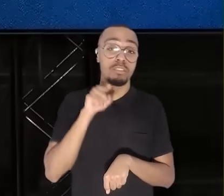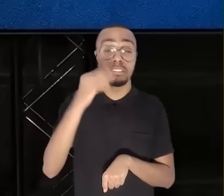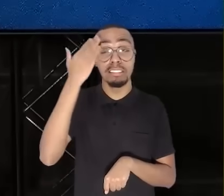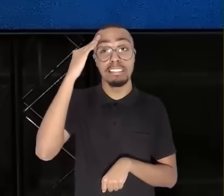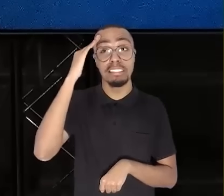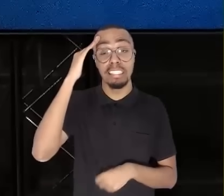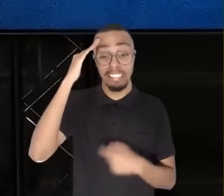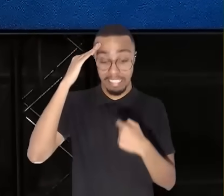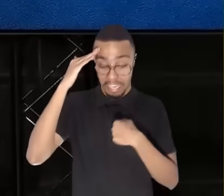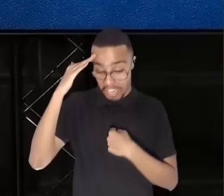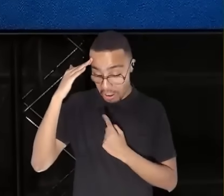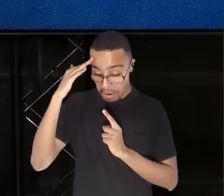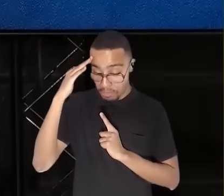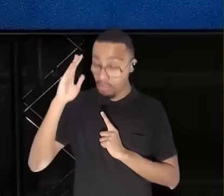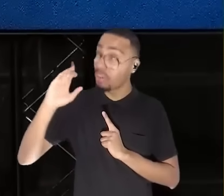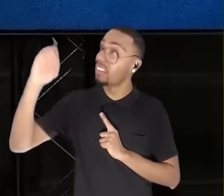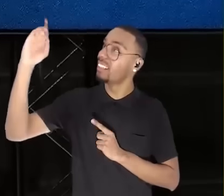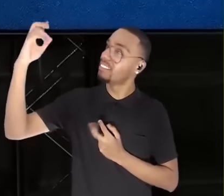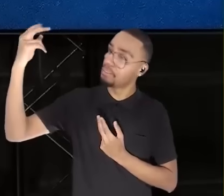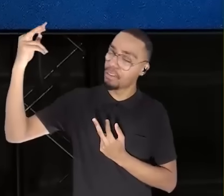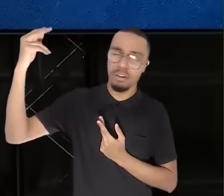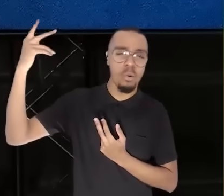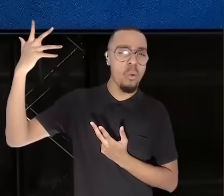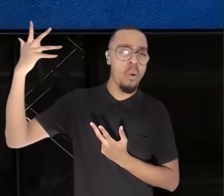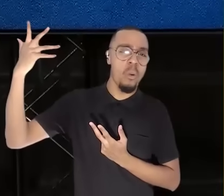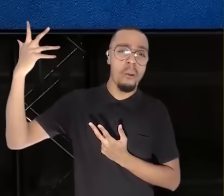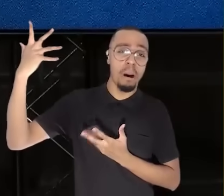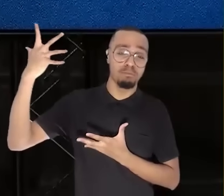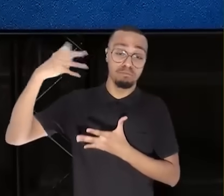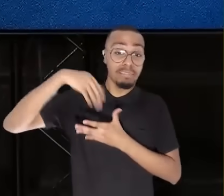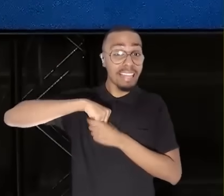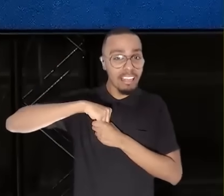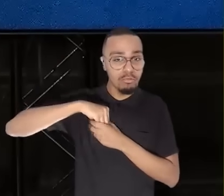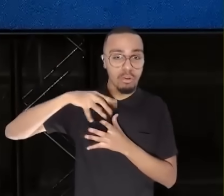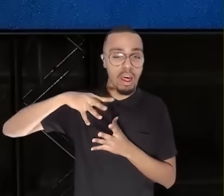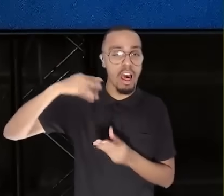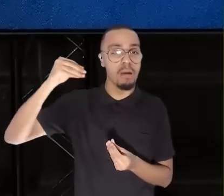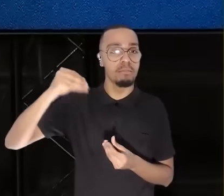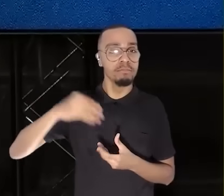Está na hora de fechar os olhos e dizer: Senhor,